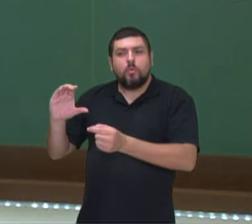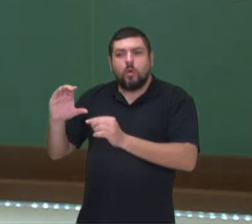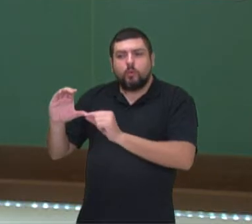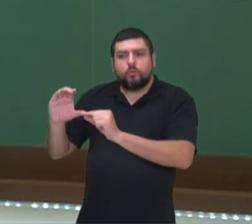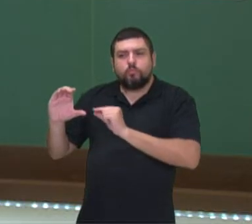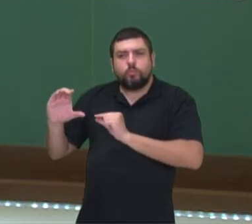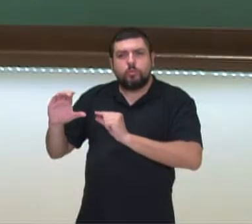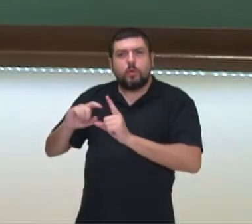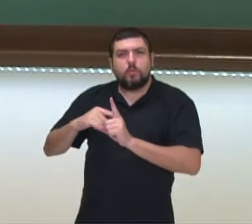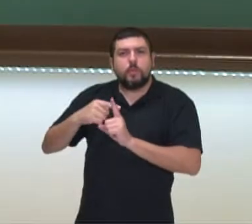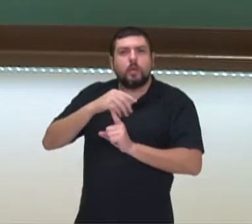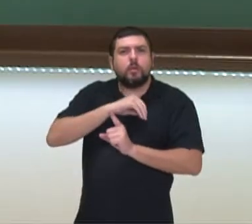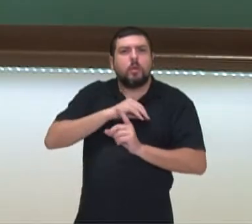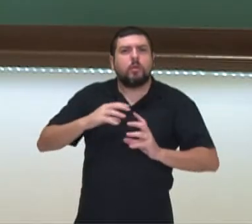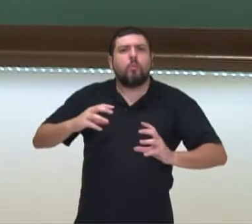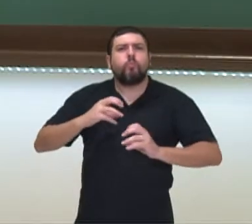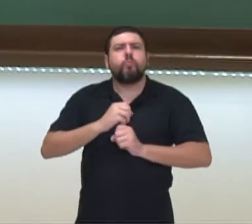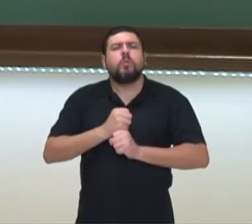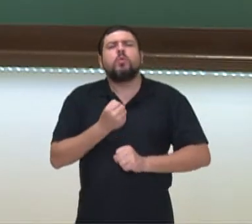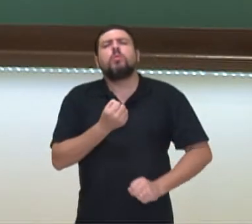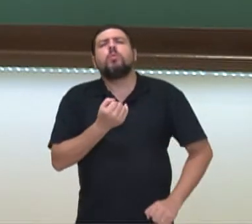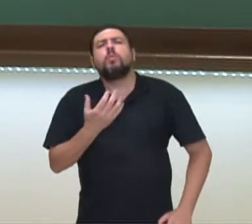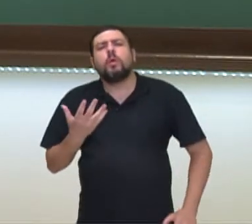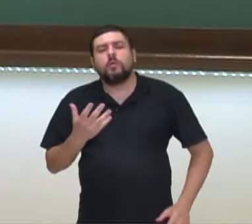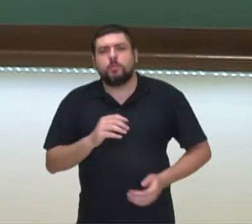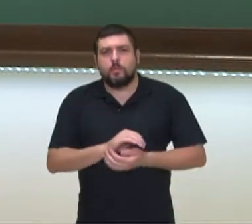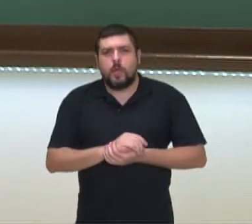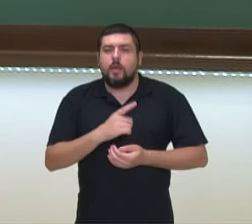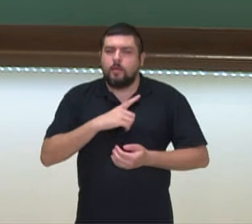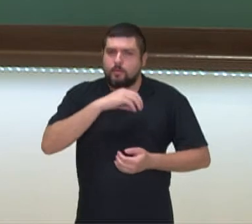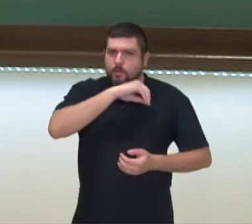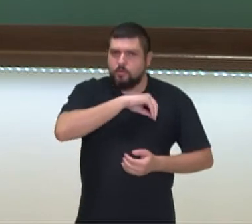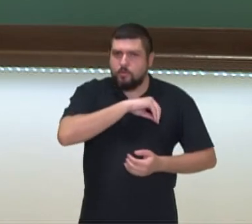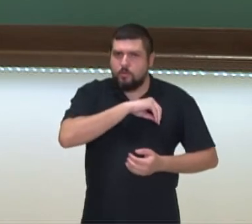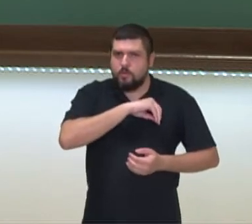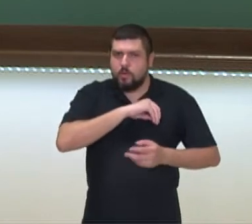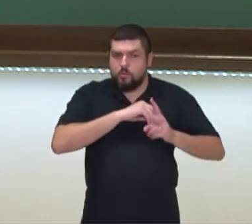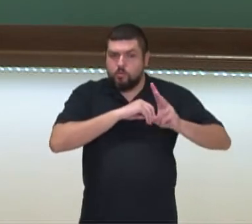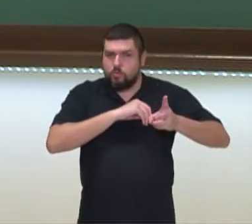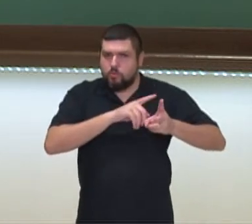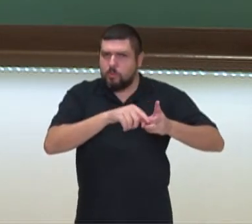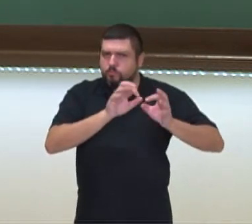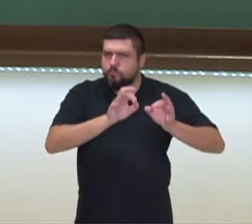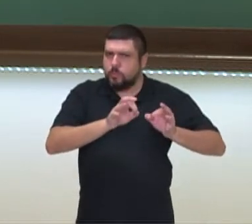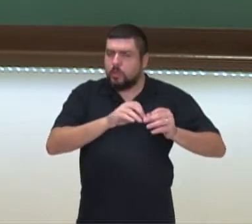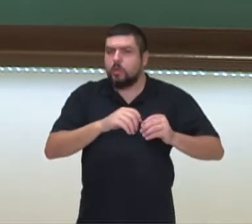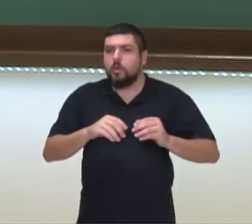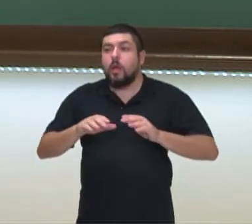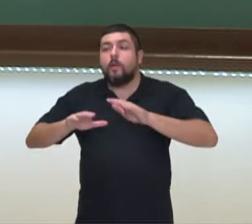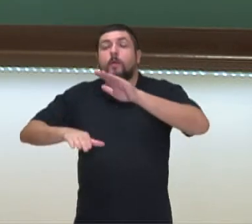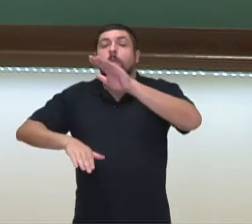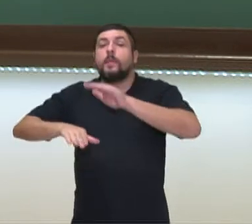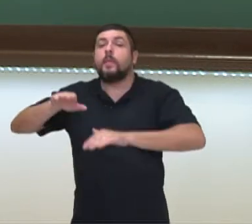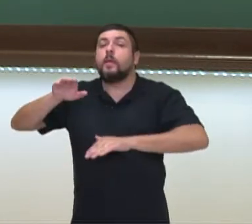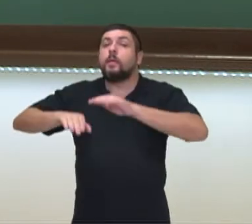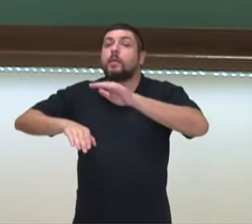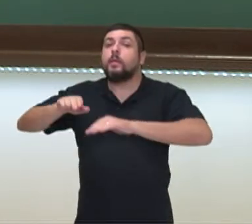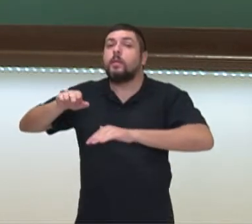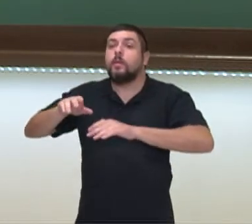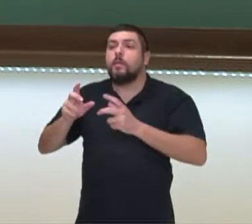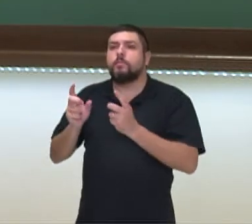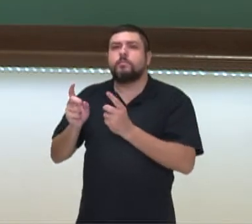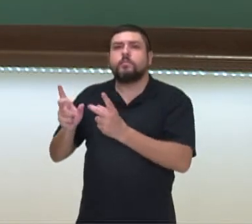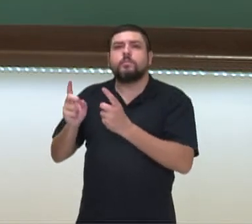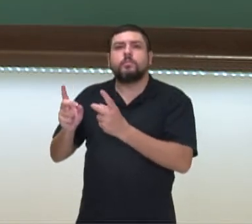só, então ele tem um salário, uma parte fixa e outra que é um pouco variável, que vai depender do quê? Da quantidade que ele